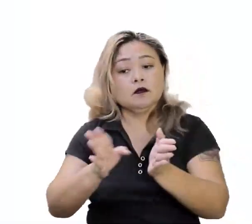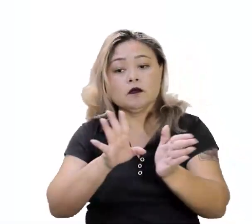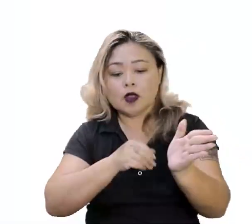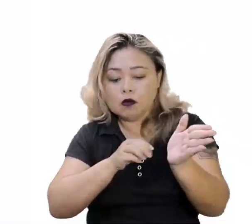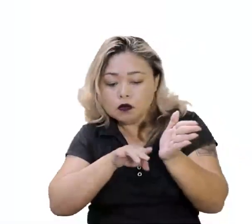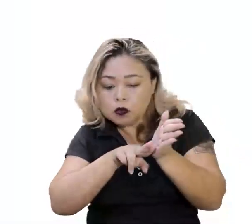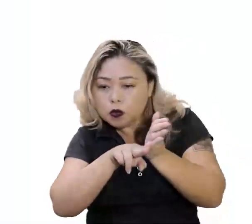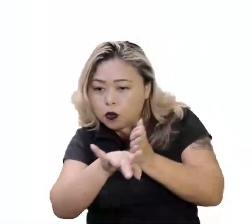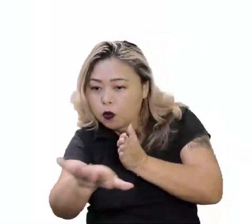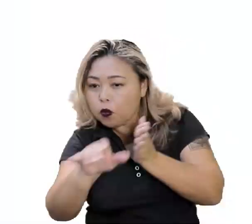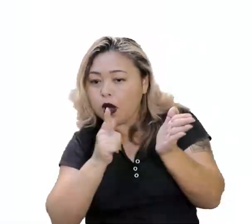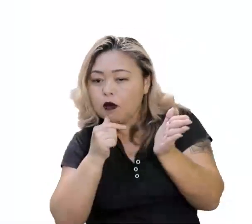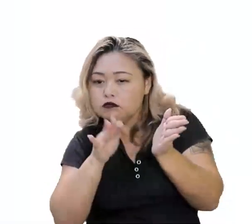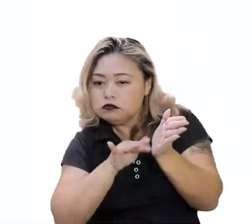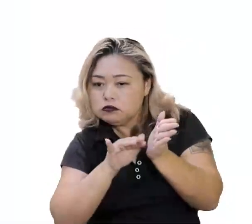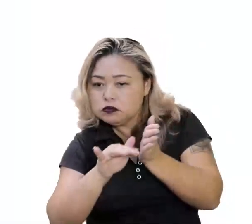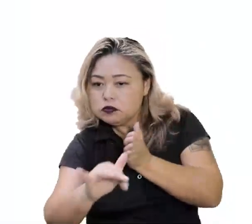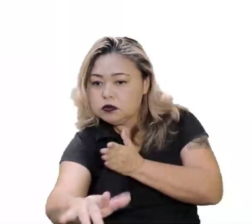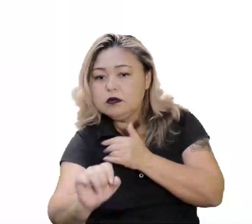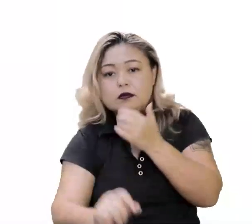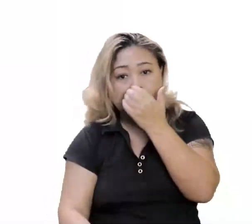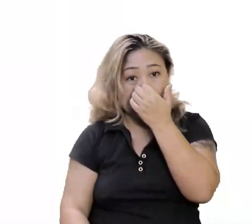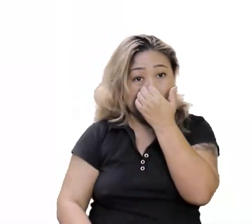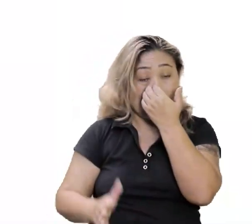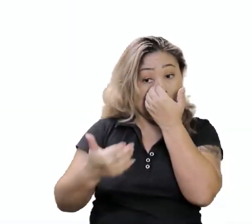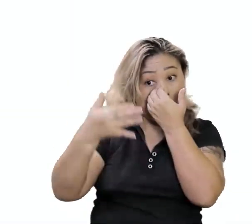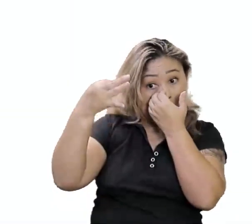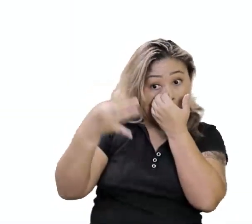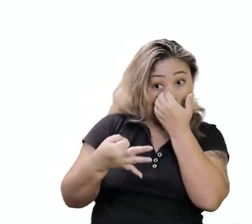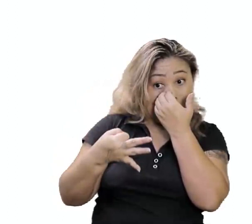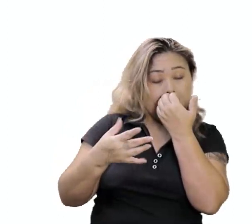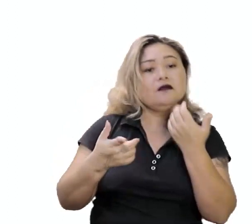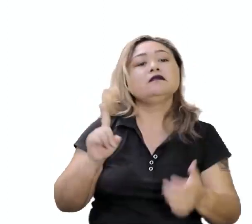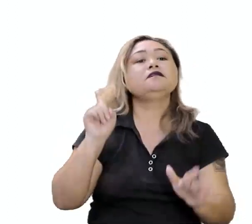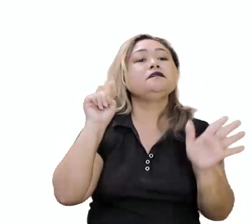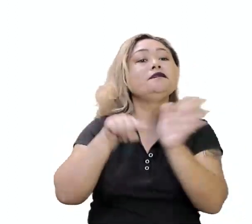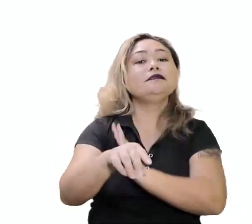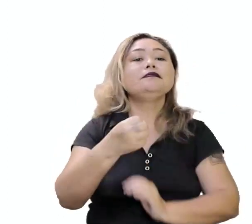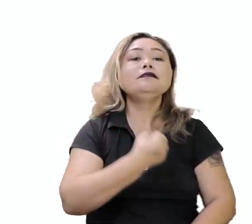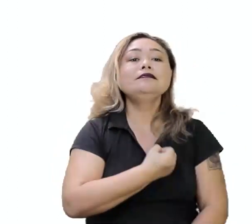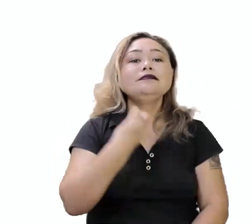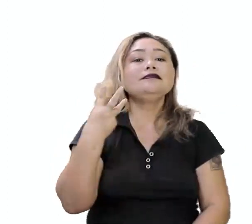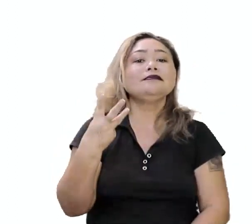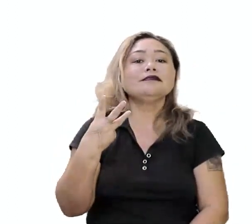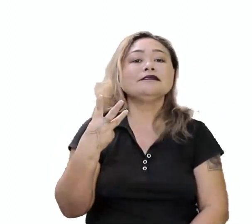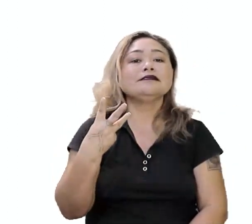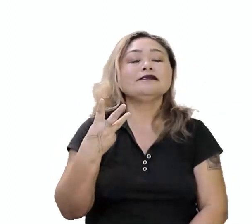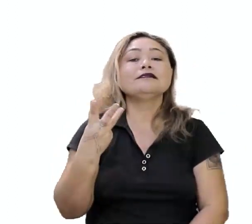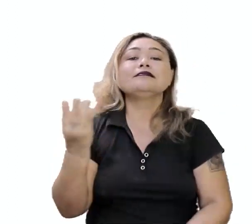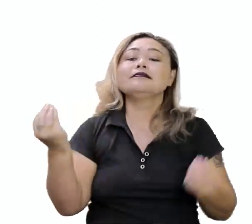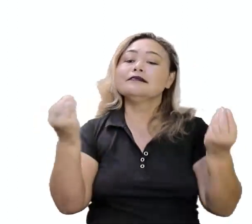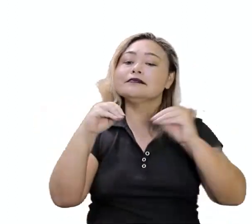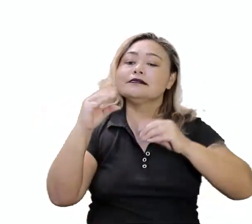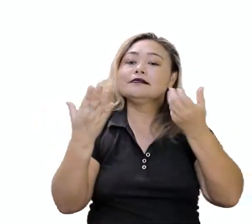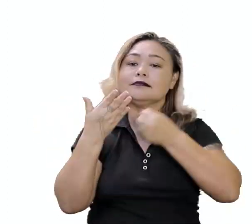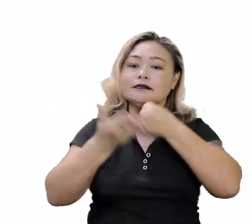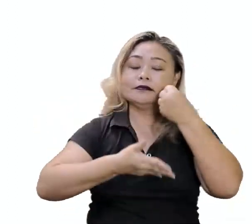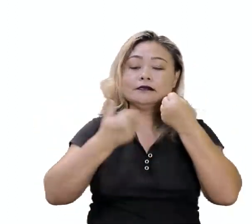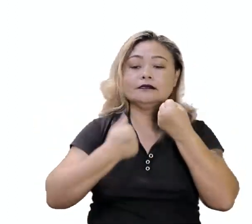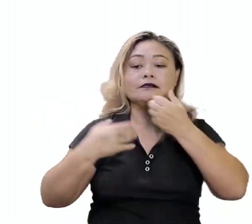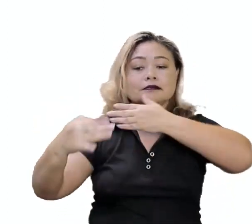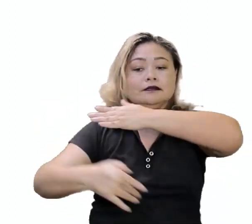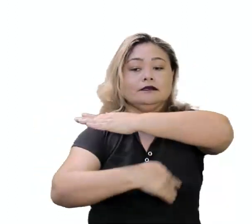os córregos. Perfeito, galera? Vamos seguindo, questão de número 3, tá? Os